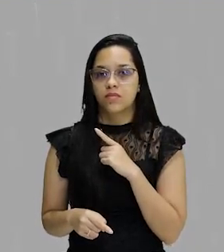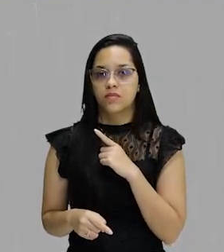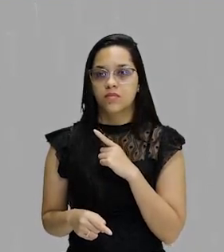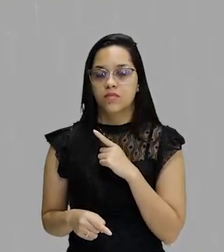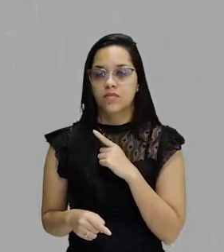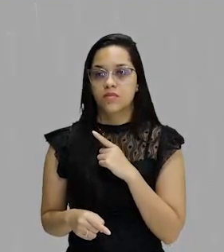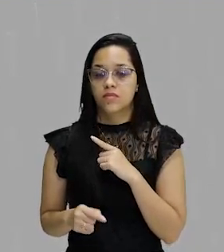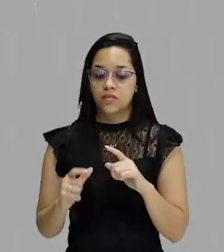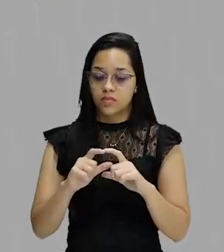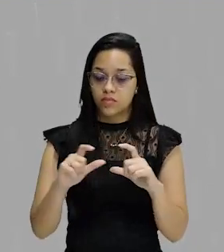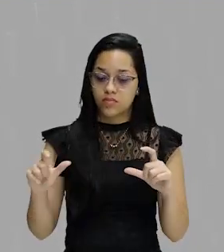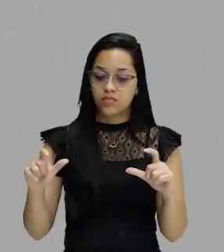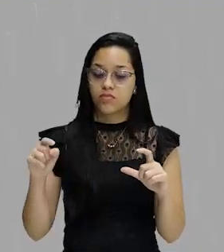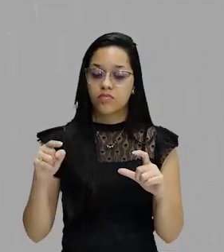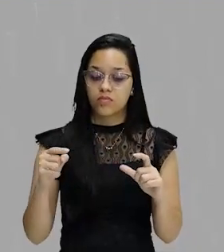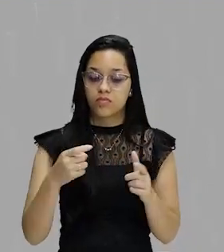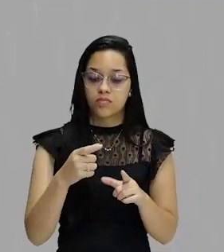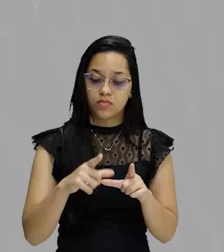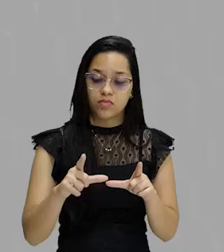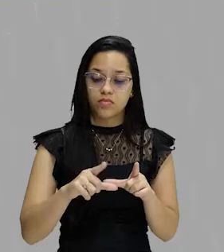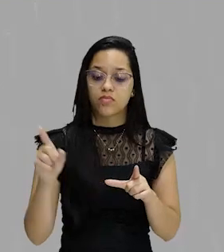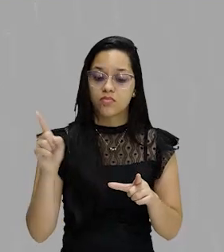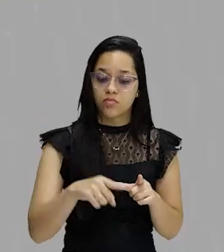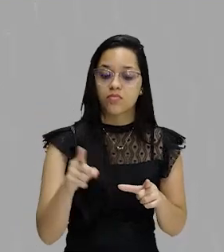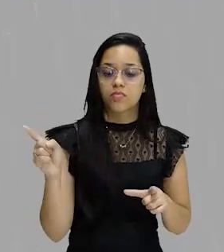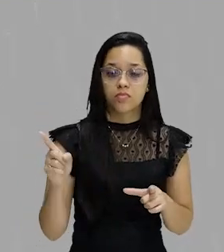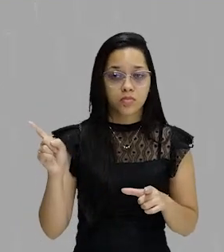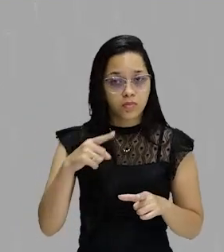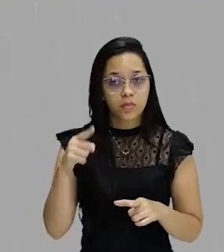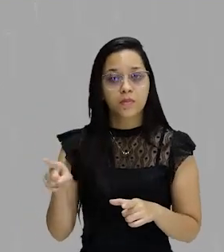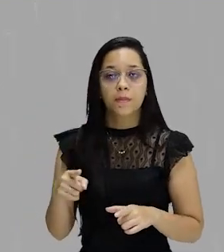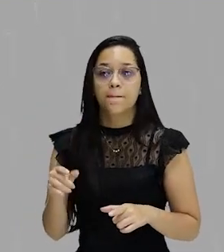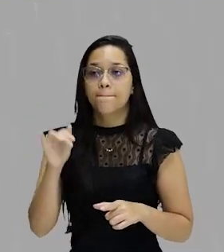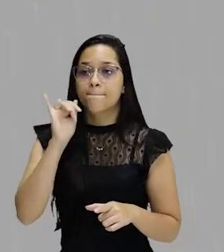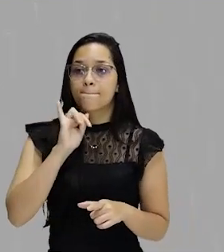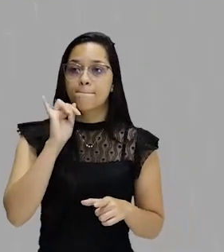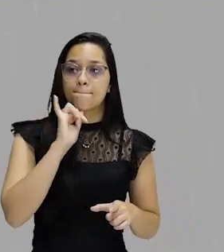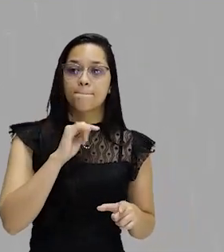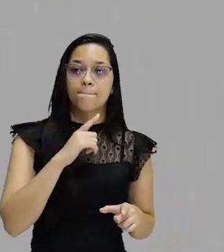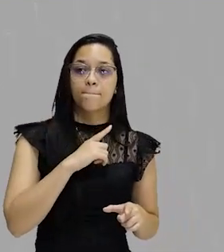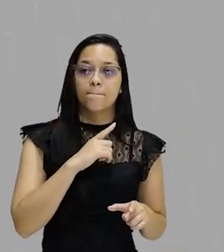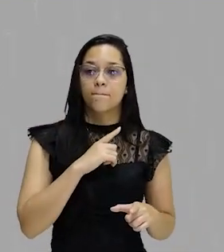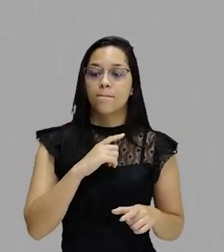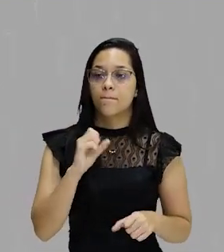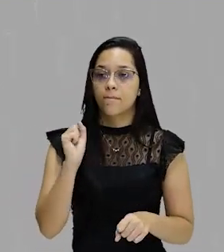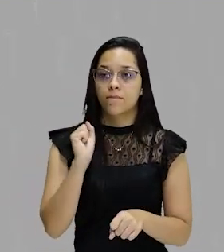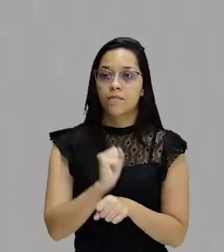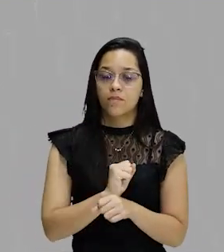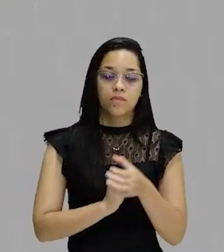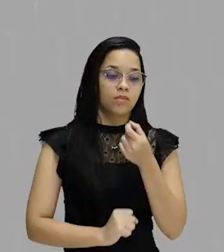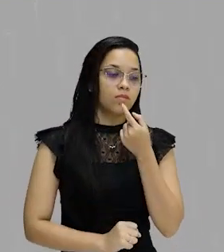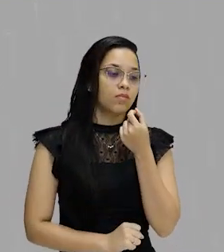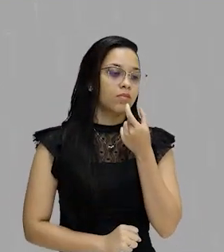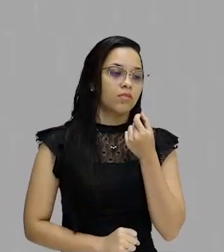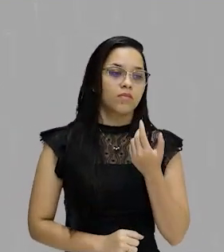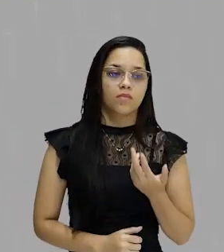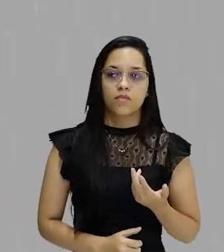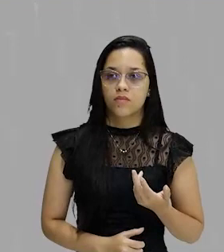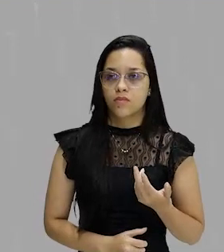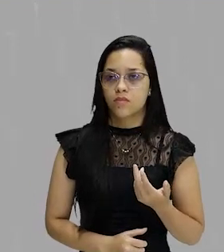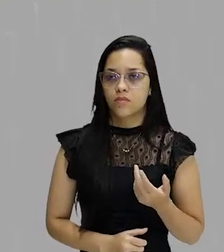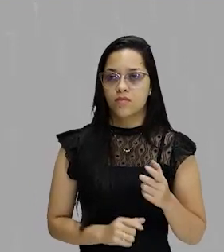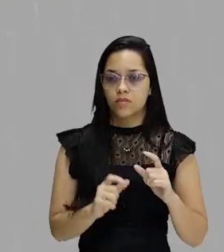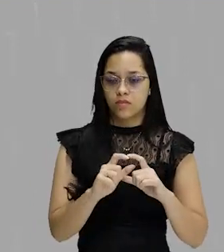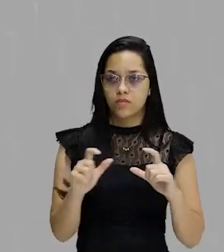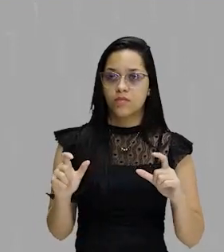Parte, trecho das suas músicas são retiradas, né? Como, por exemplo, Pare de Tomar a Pílula, Pare de Tomar a Pílula, né?